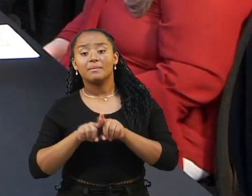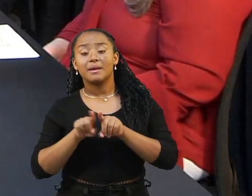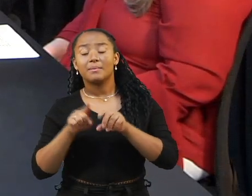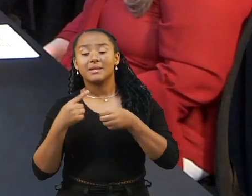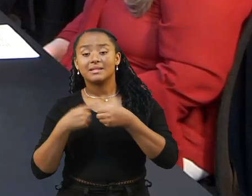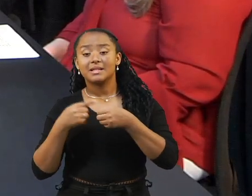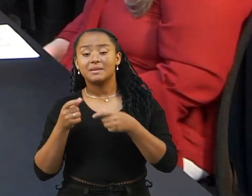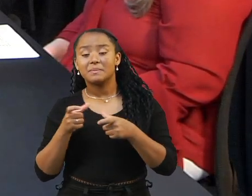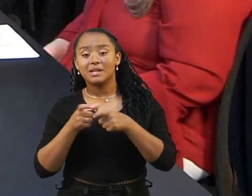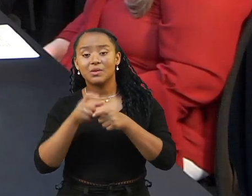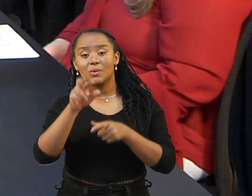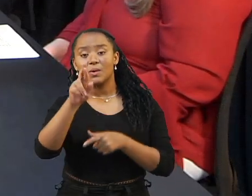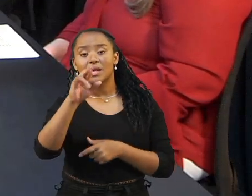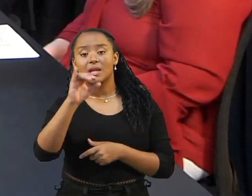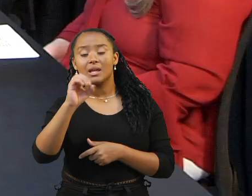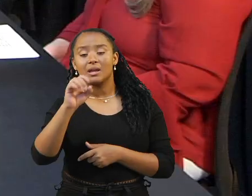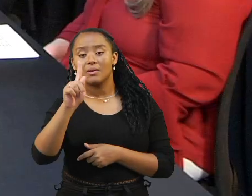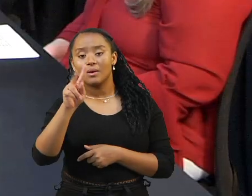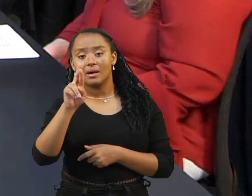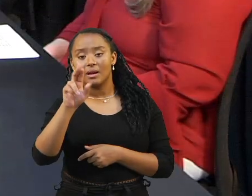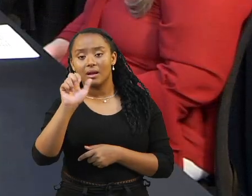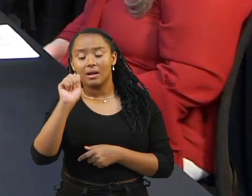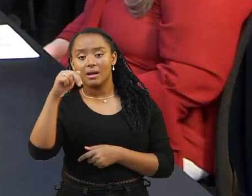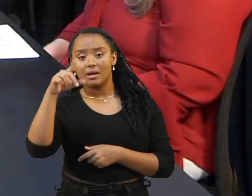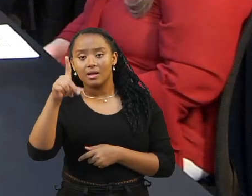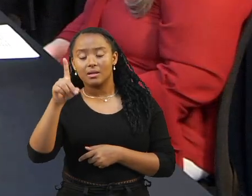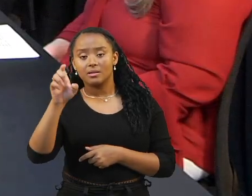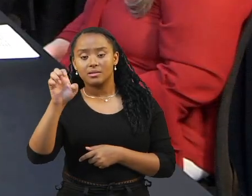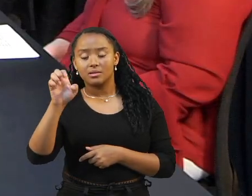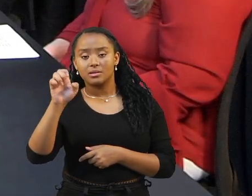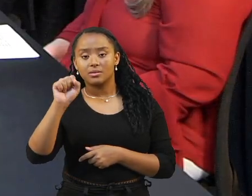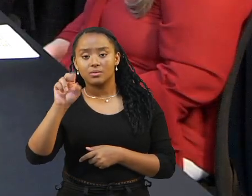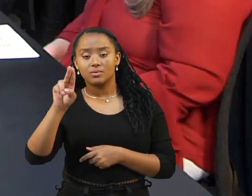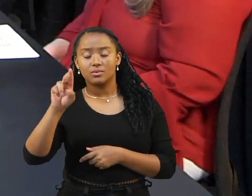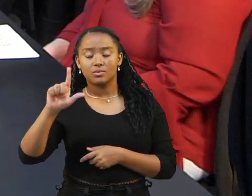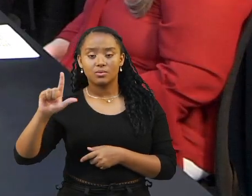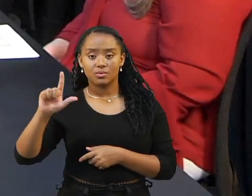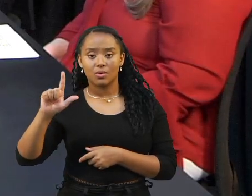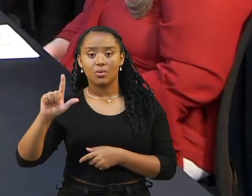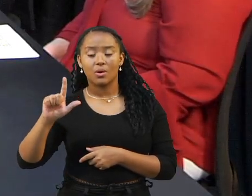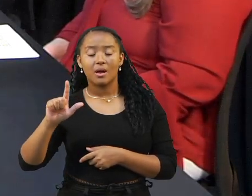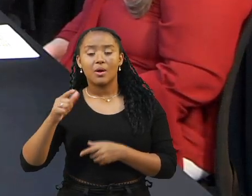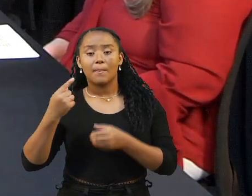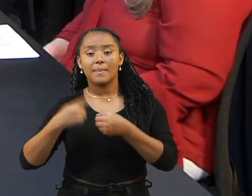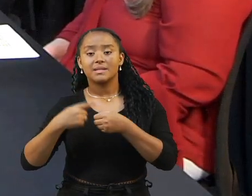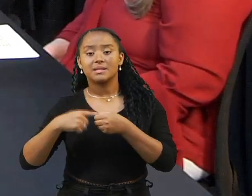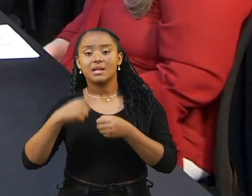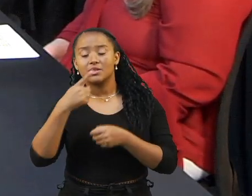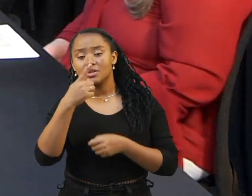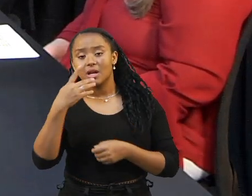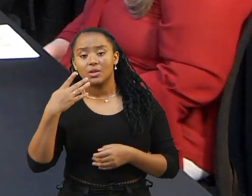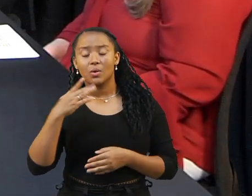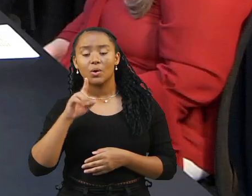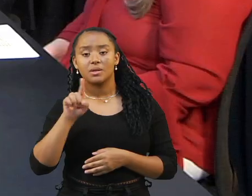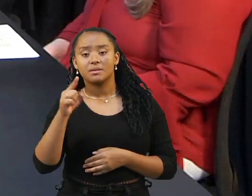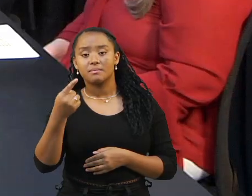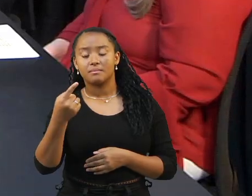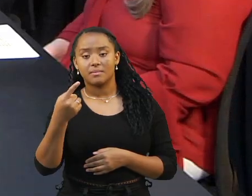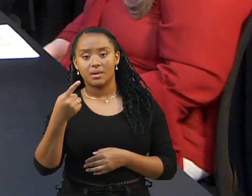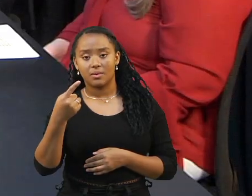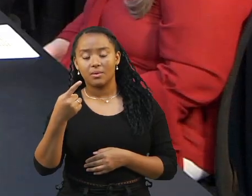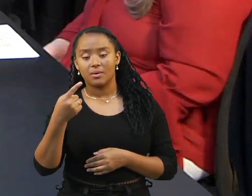mil habitantes, que a grande maioria são alemães. A grande.